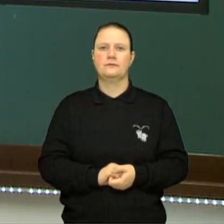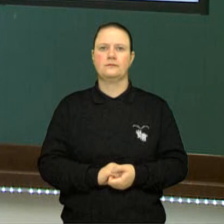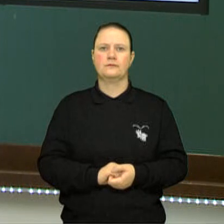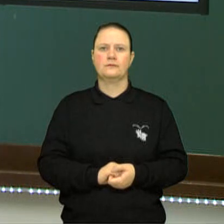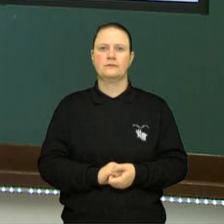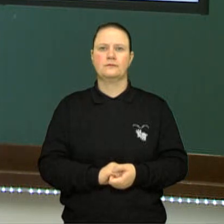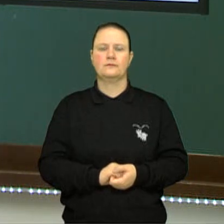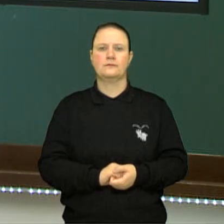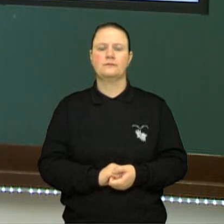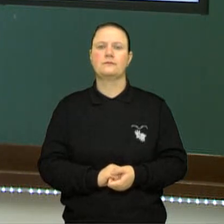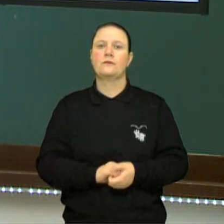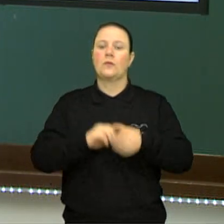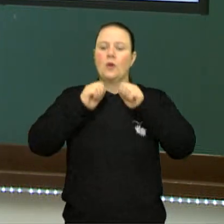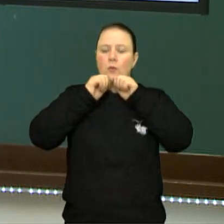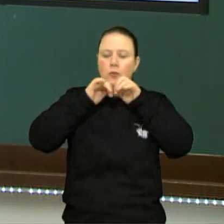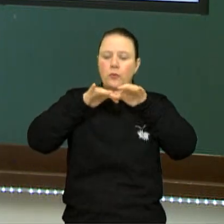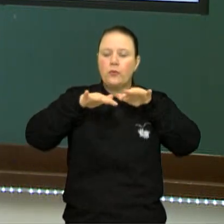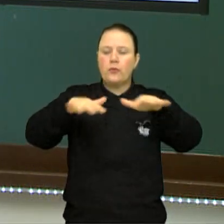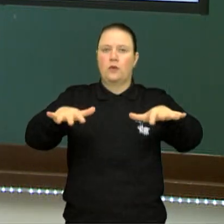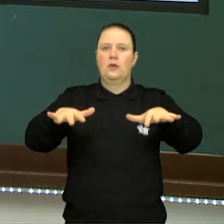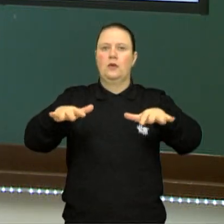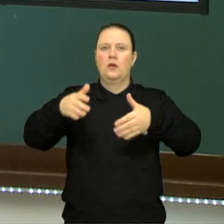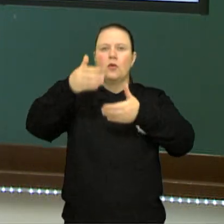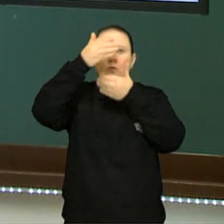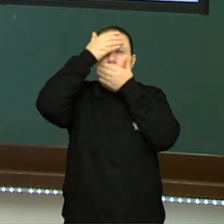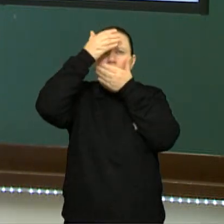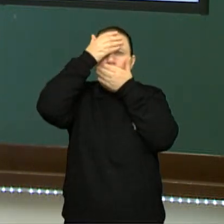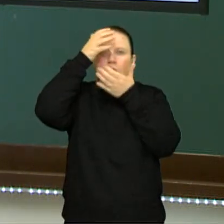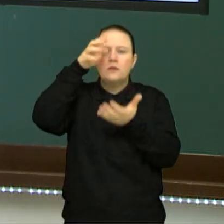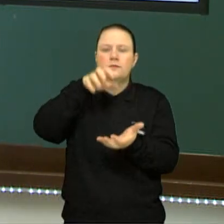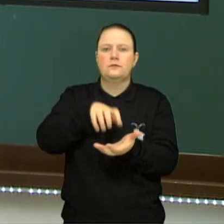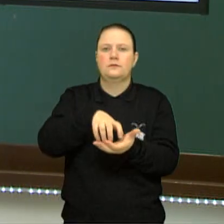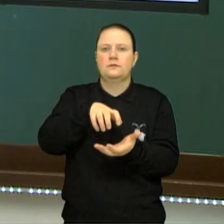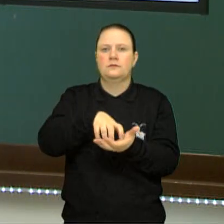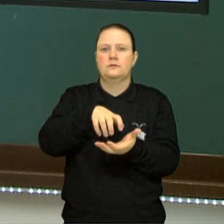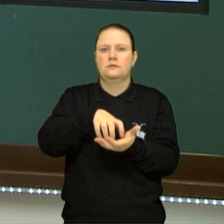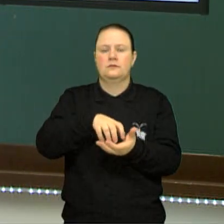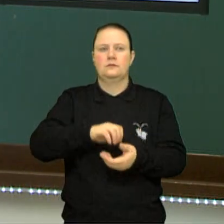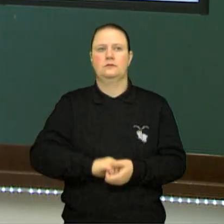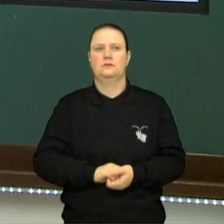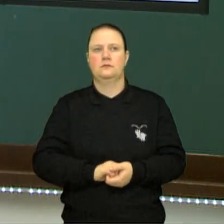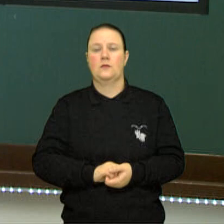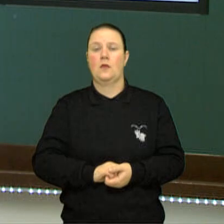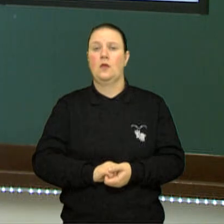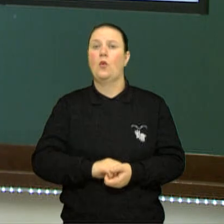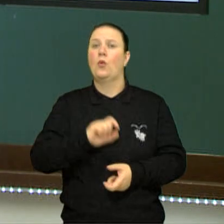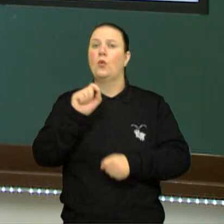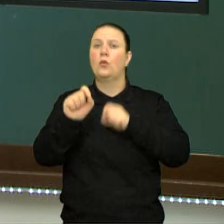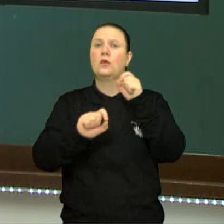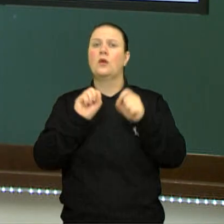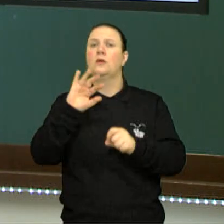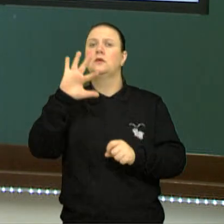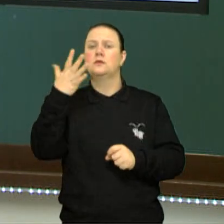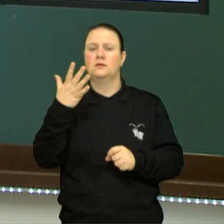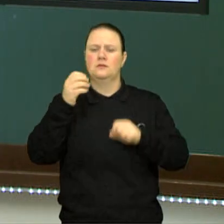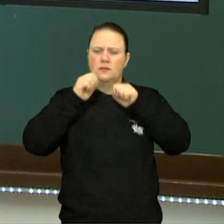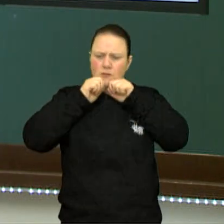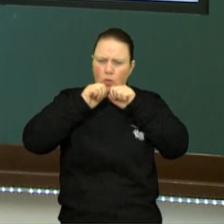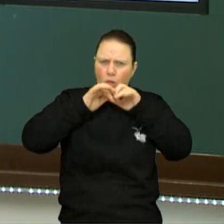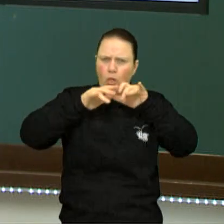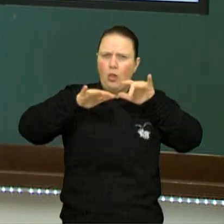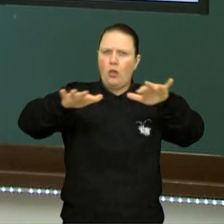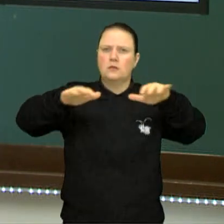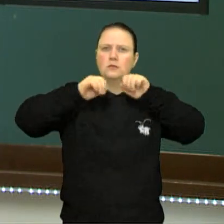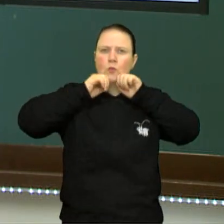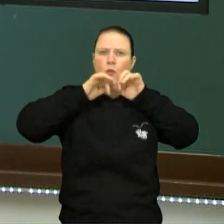E a expansão muçulmana, pessoal? Como que vai se dar essa expansão muçulmana, né? O Islã, ele se espalha rapidamente. Ele tem